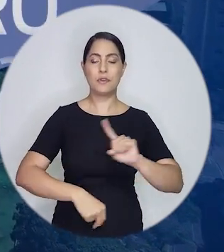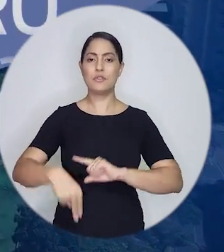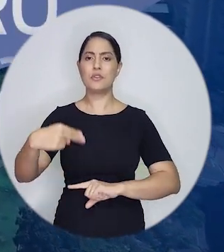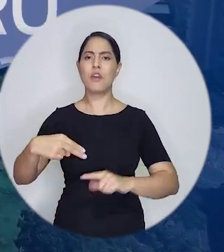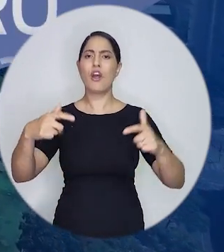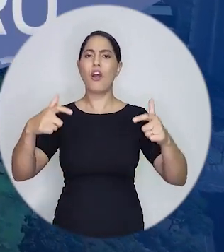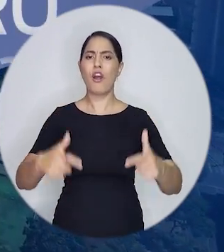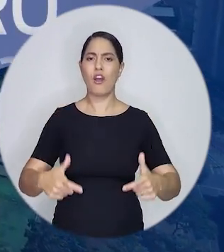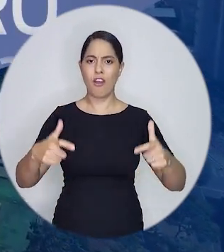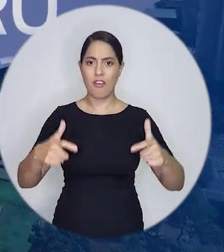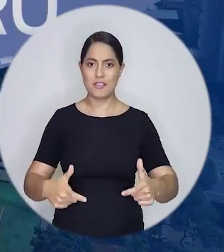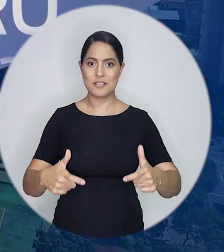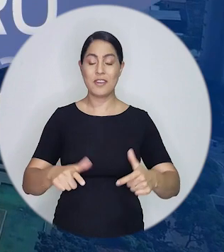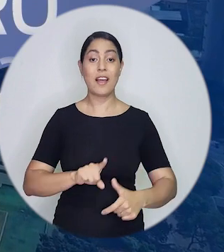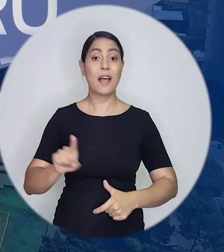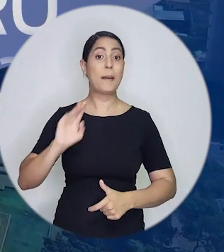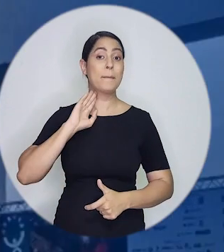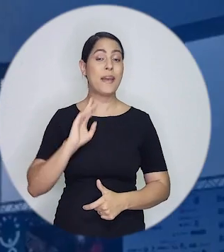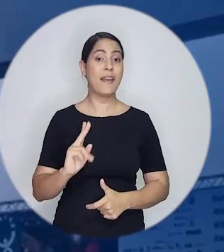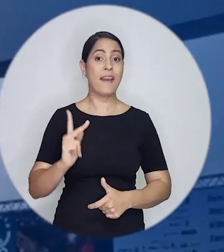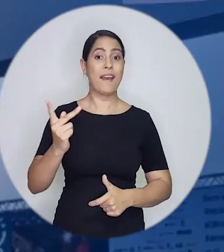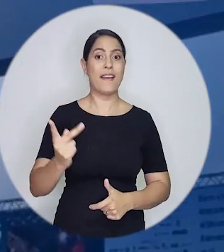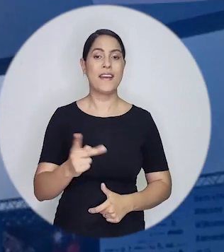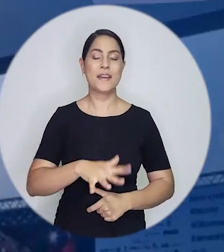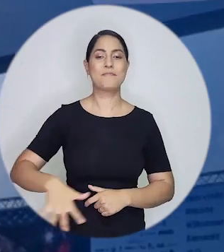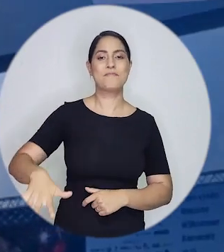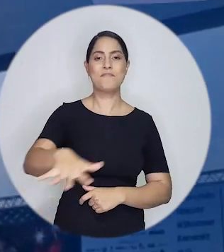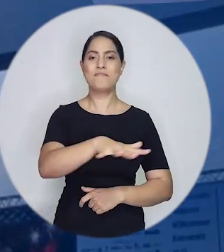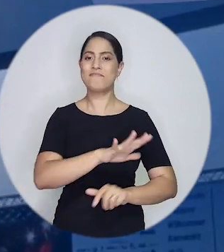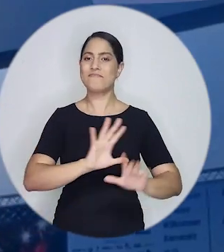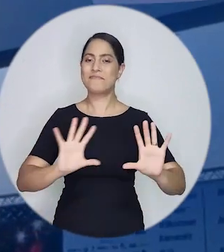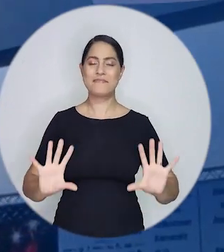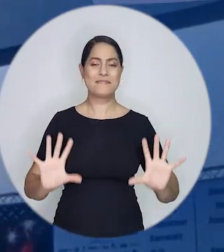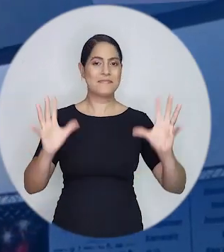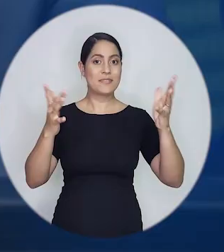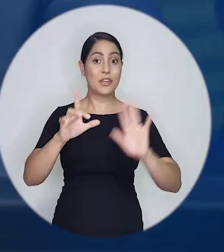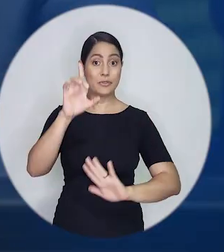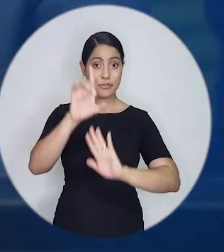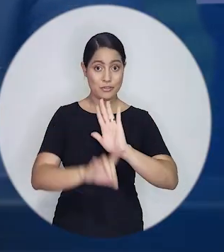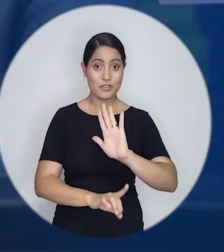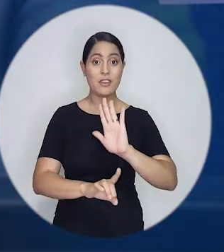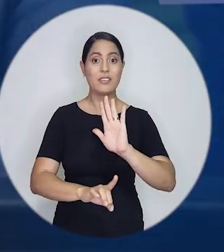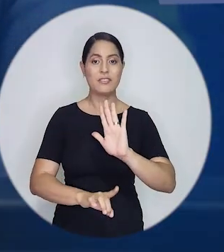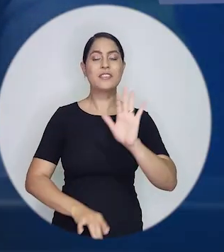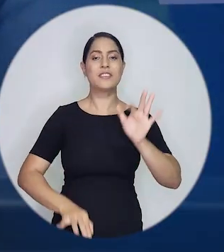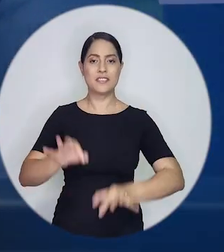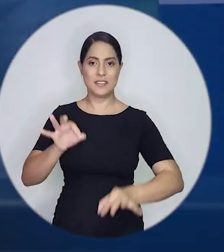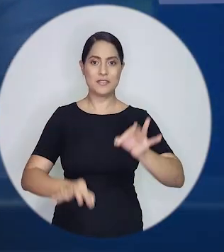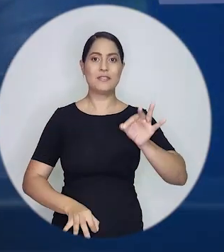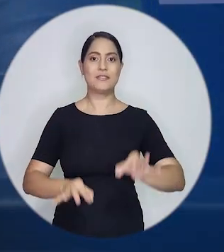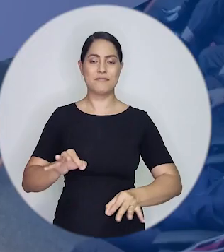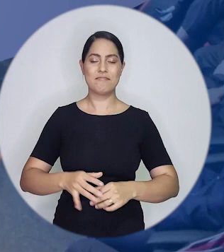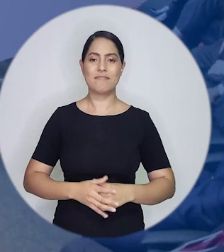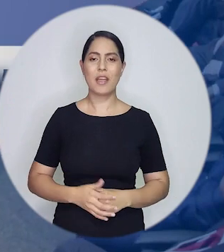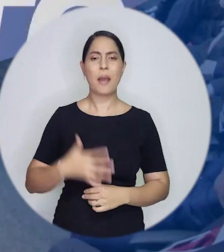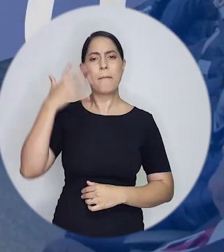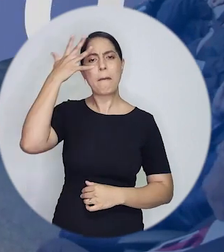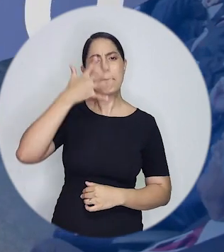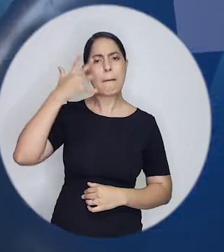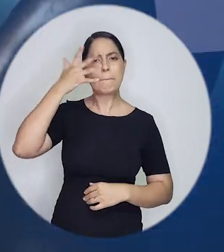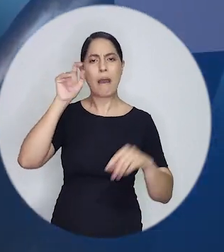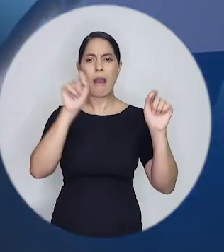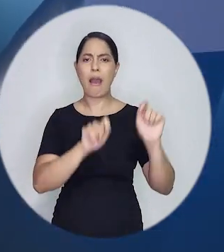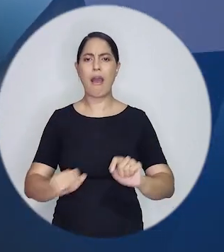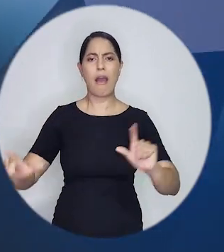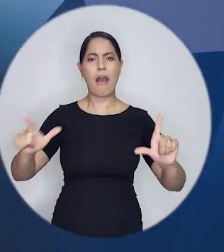29 de novembro de 2023, no Expo Minas, em Belo Horizonte. Uma grande celebração da advocacia, do